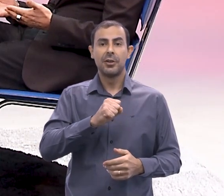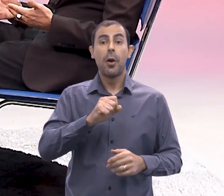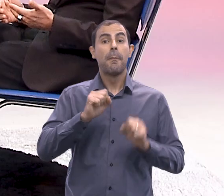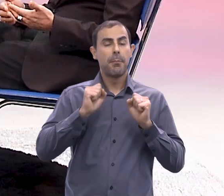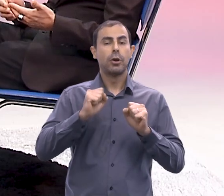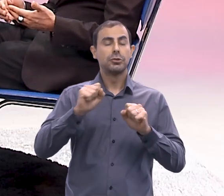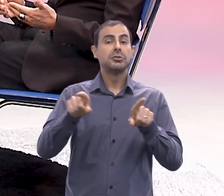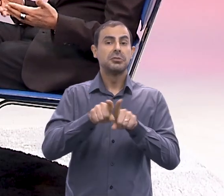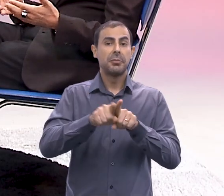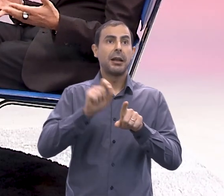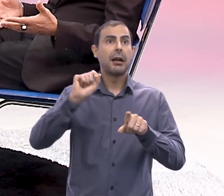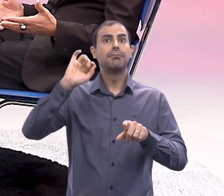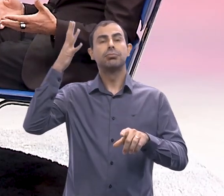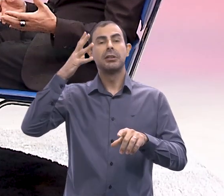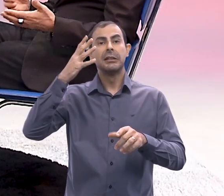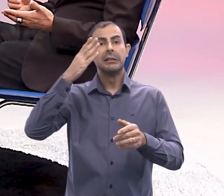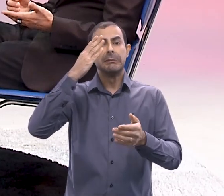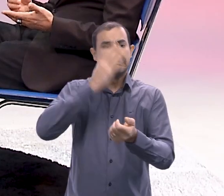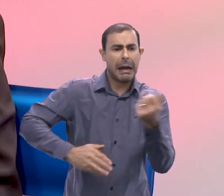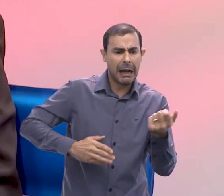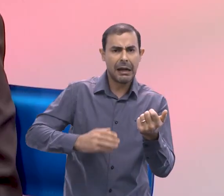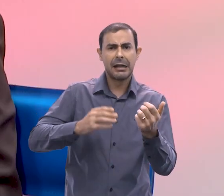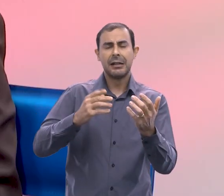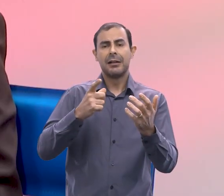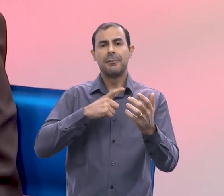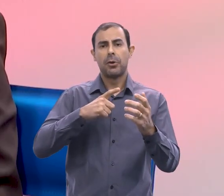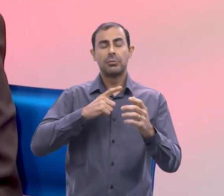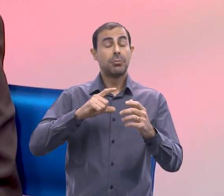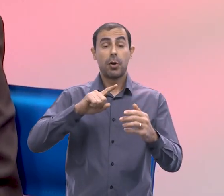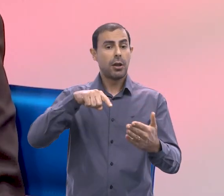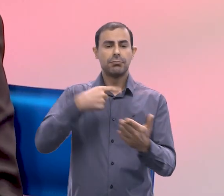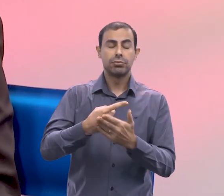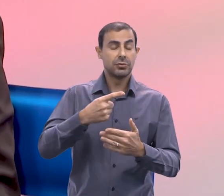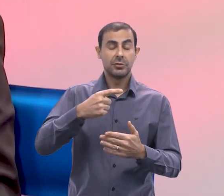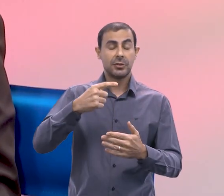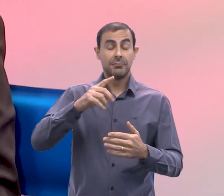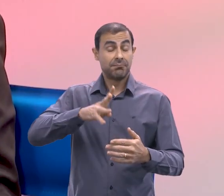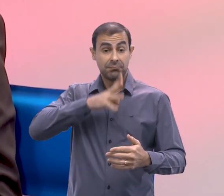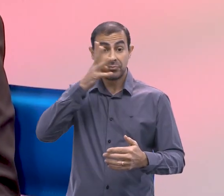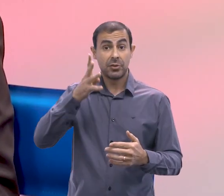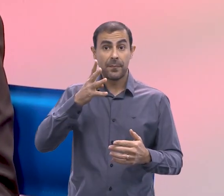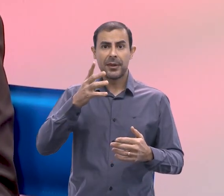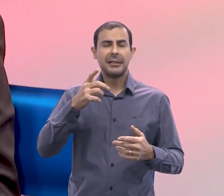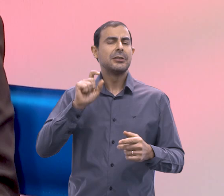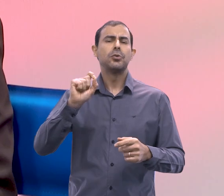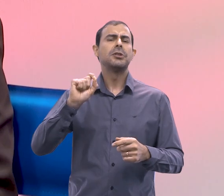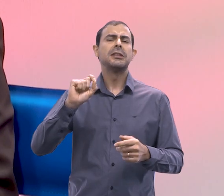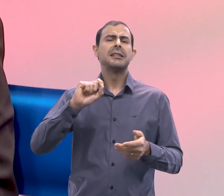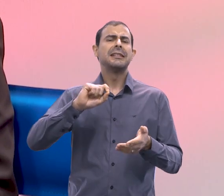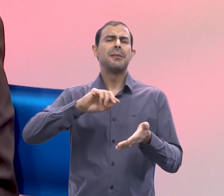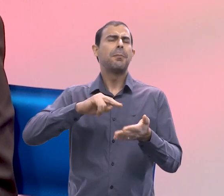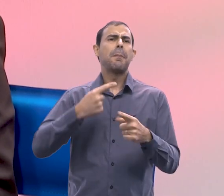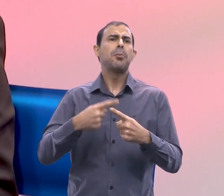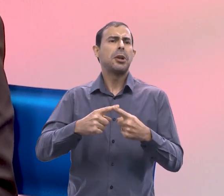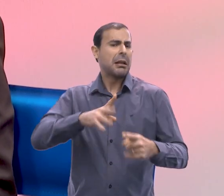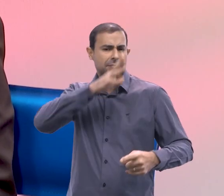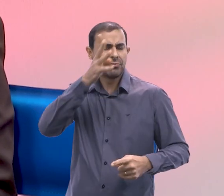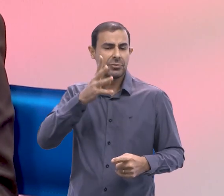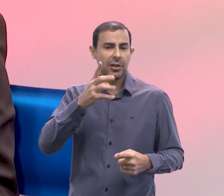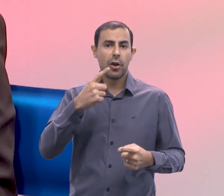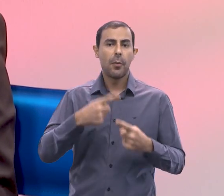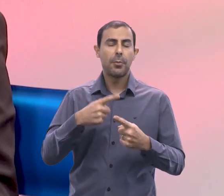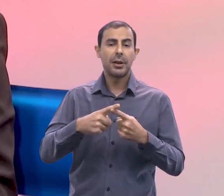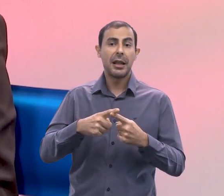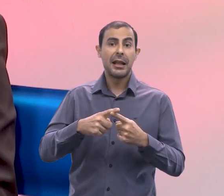se lesionar de uma lesão grave decorrente ao ato da impulsividade, ou seja, não saber lidar com frustração, ou seja, não